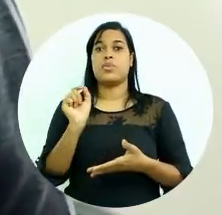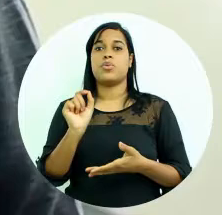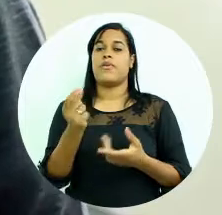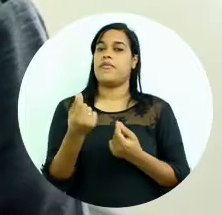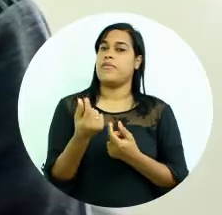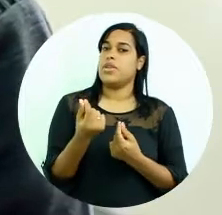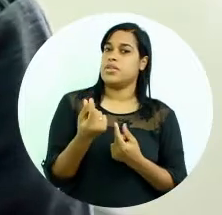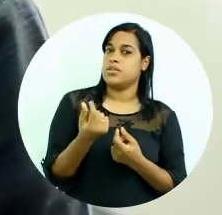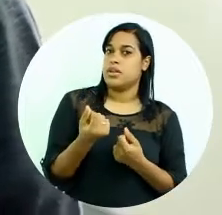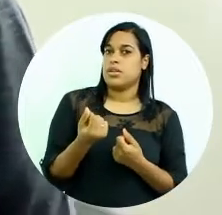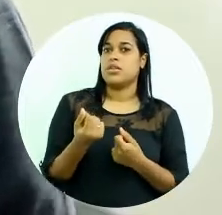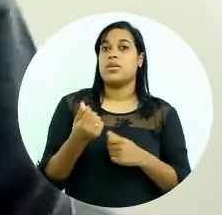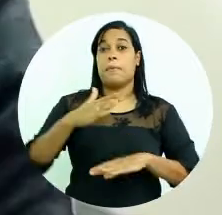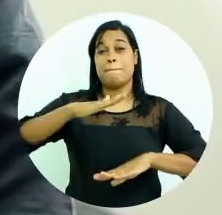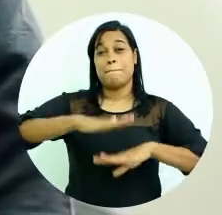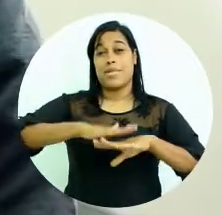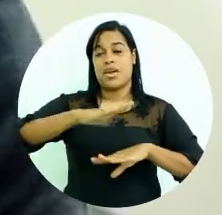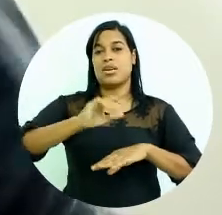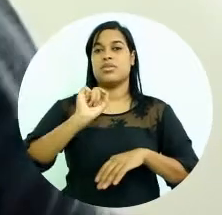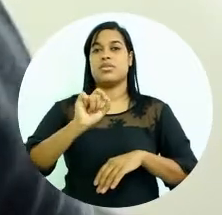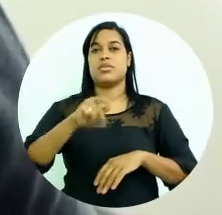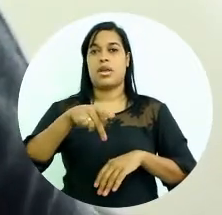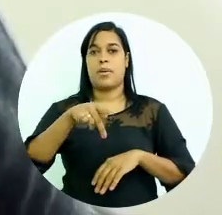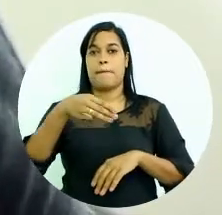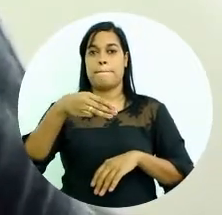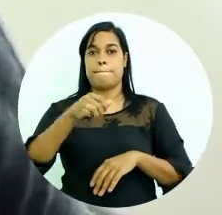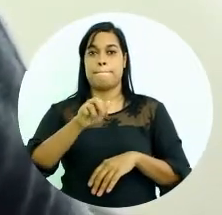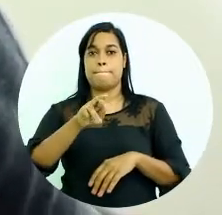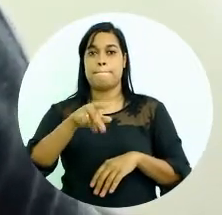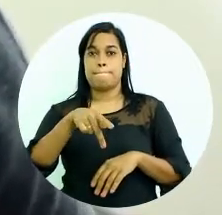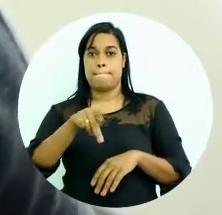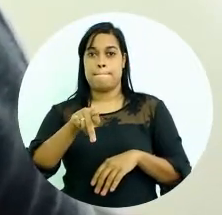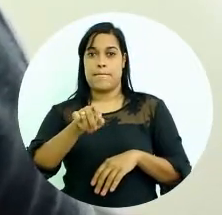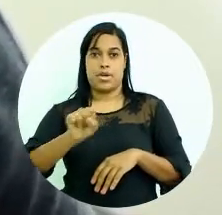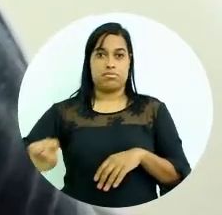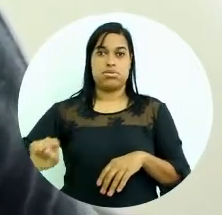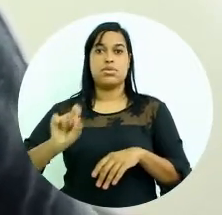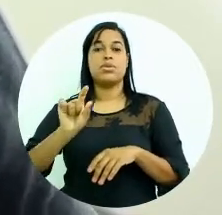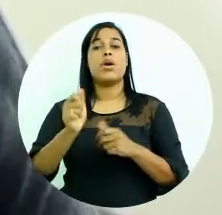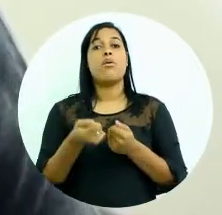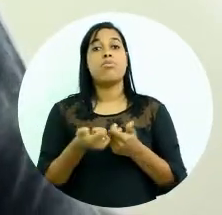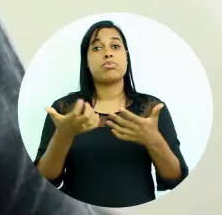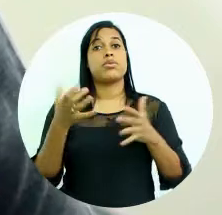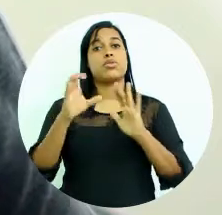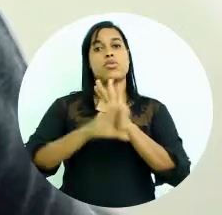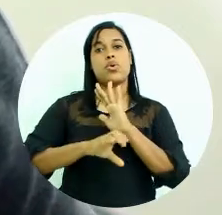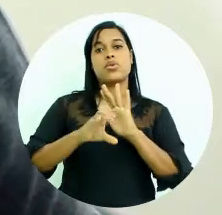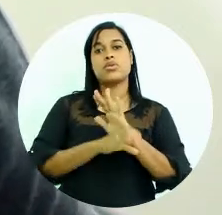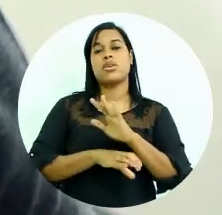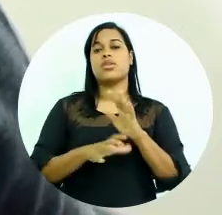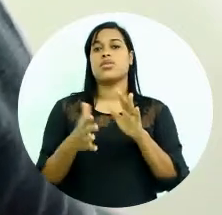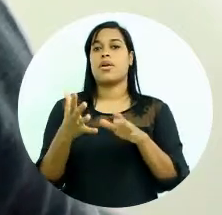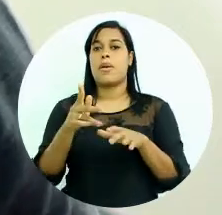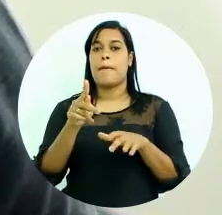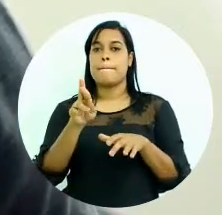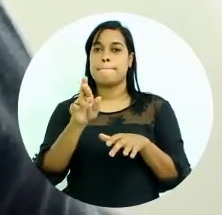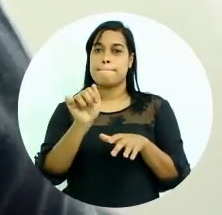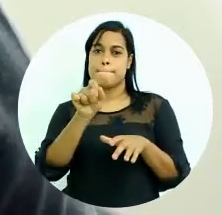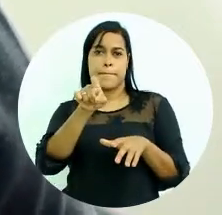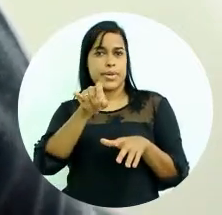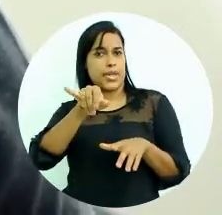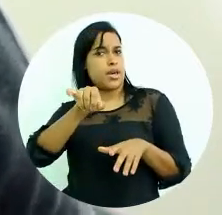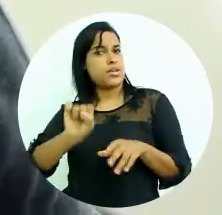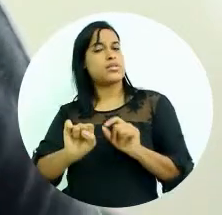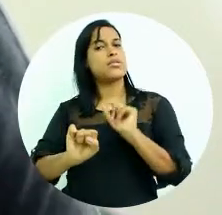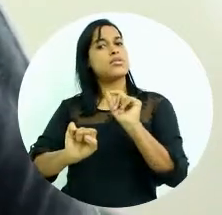relacionada à questão financeira, mas Marx ele amplia esse conceito falando sobre